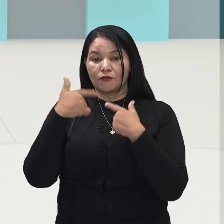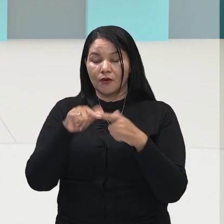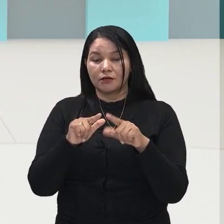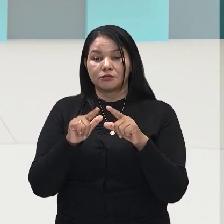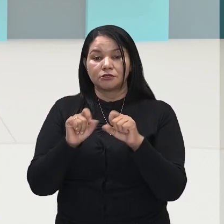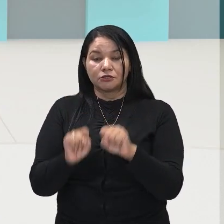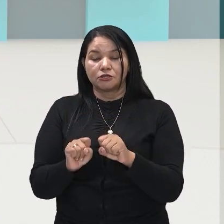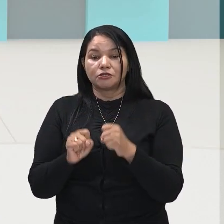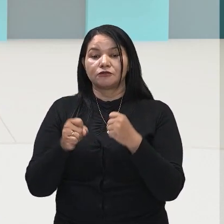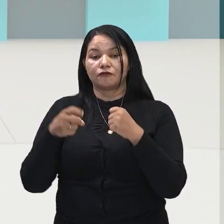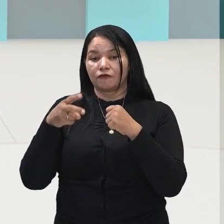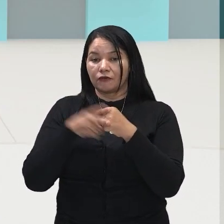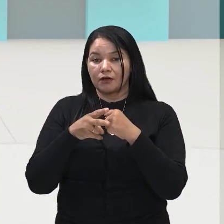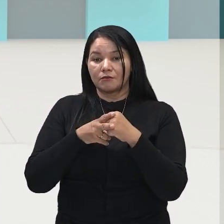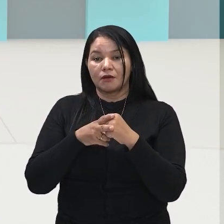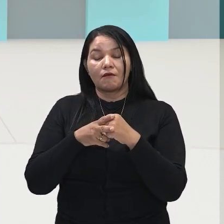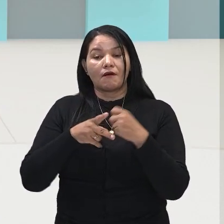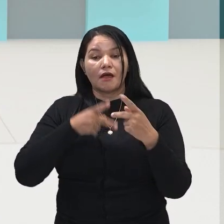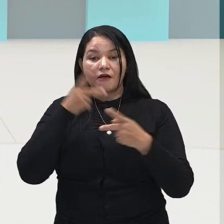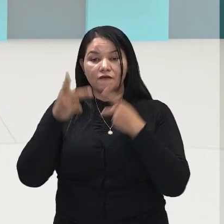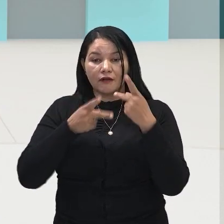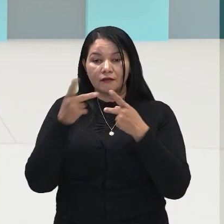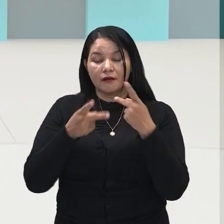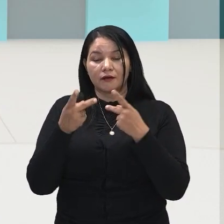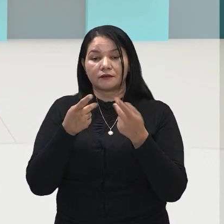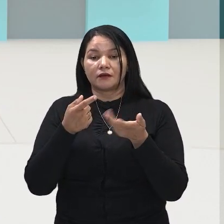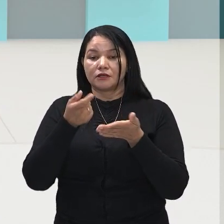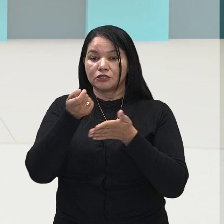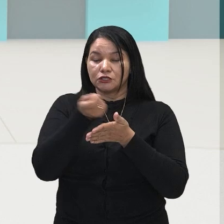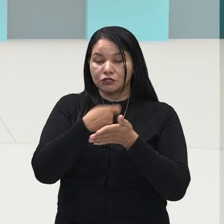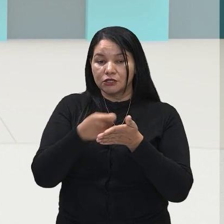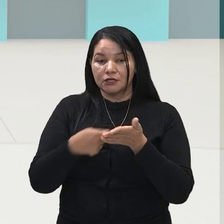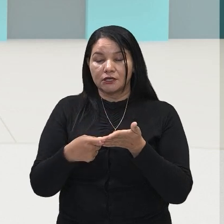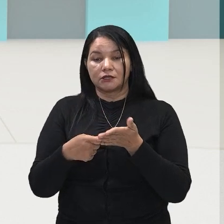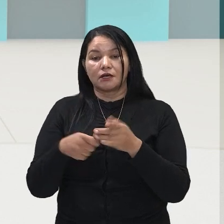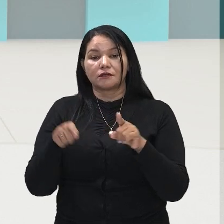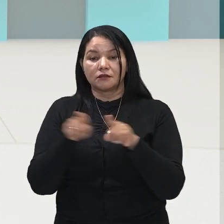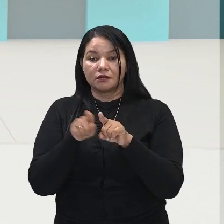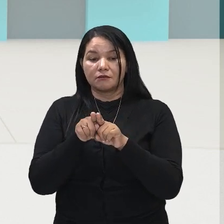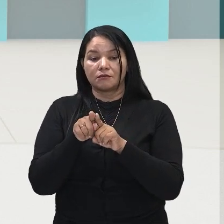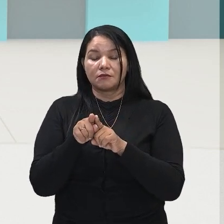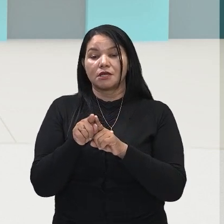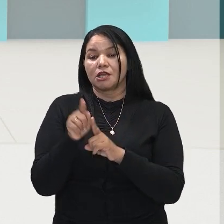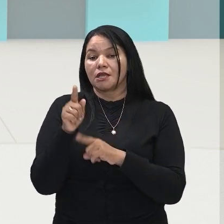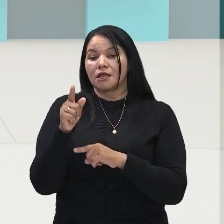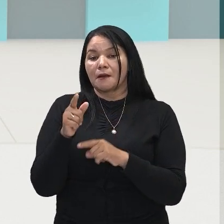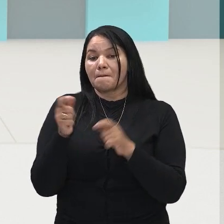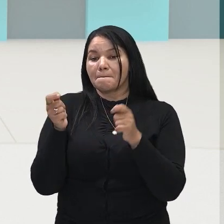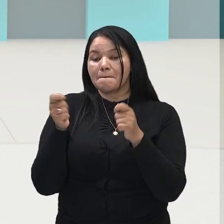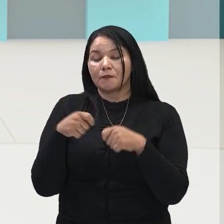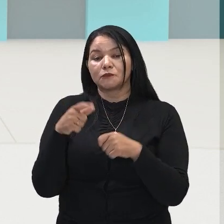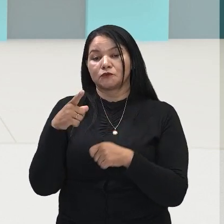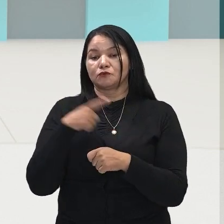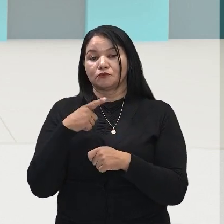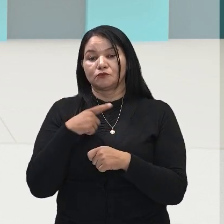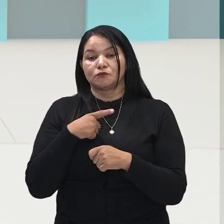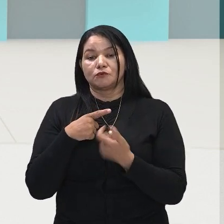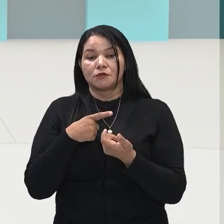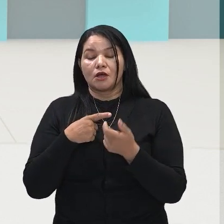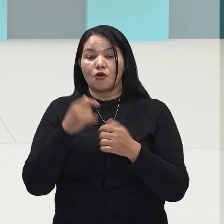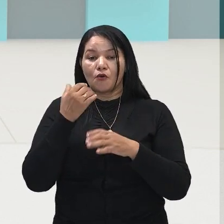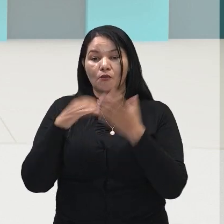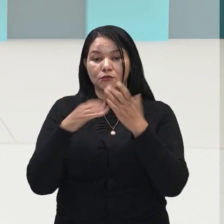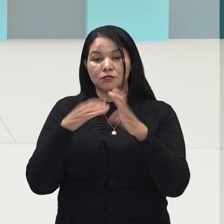daquela falada, escrita e que possui o quê? A comunicação por meio da